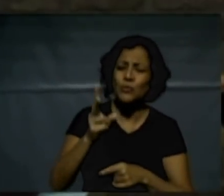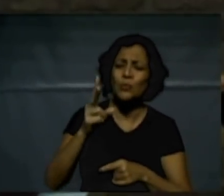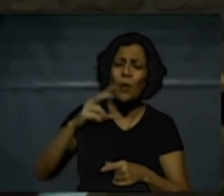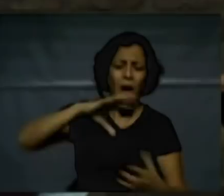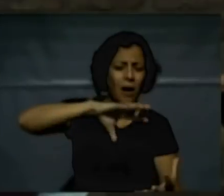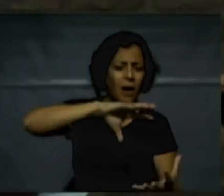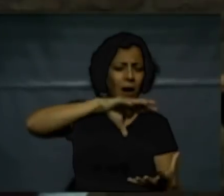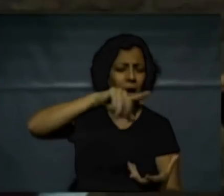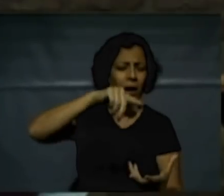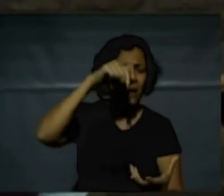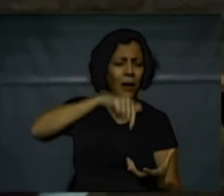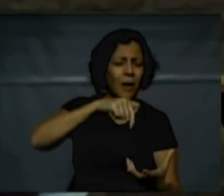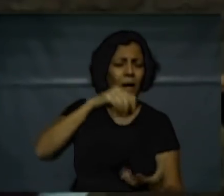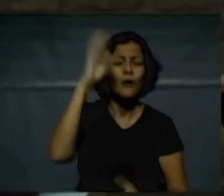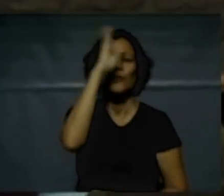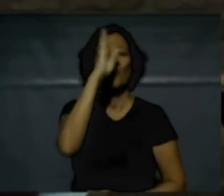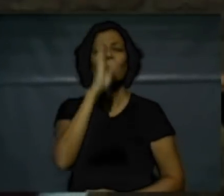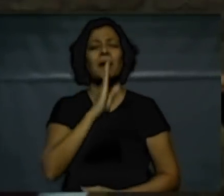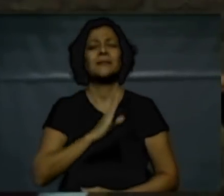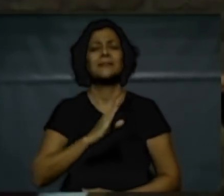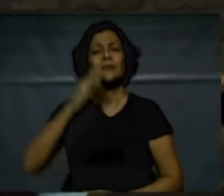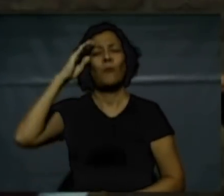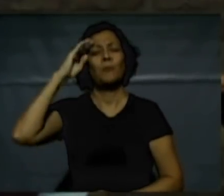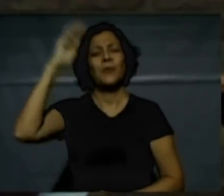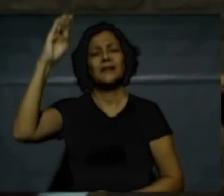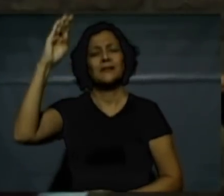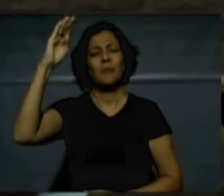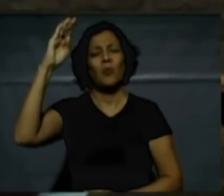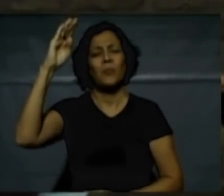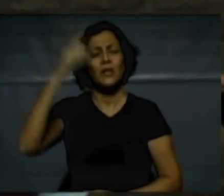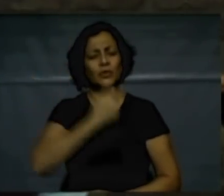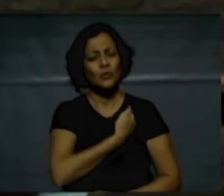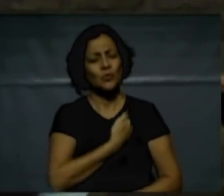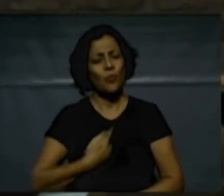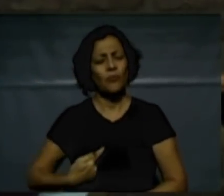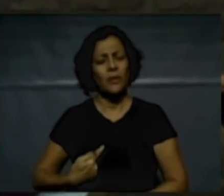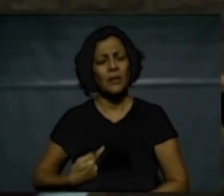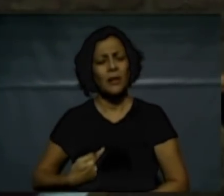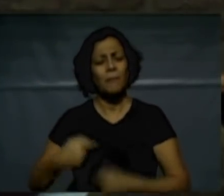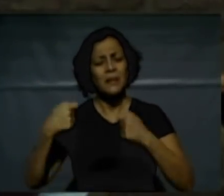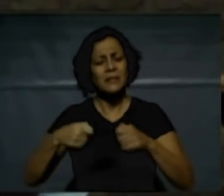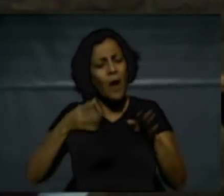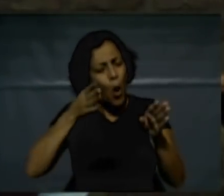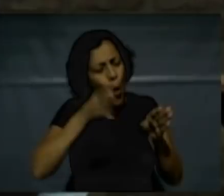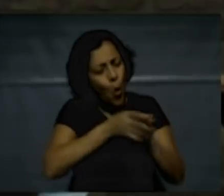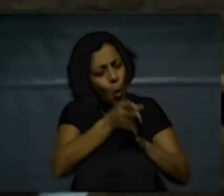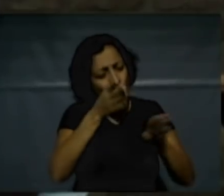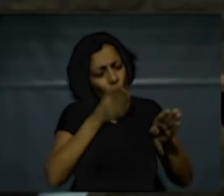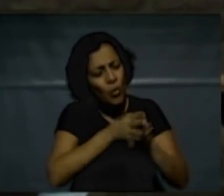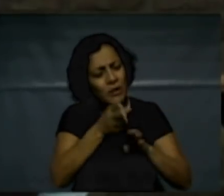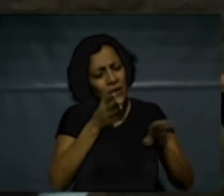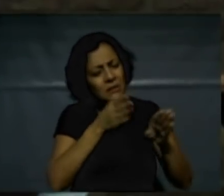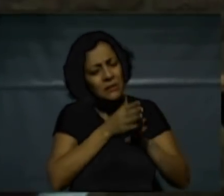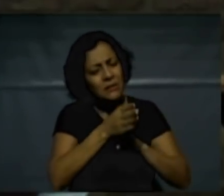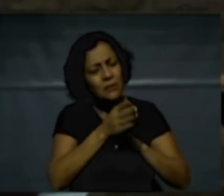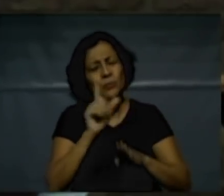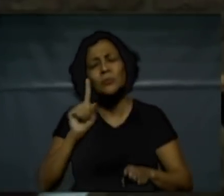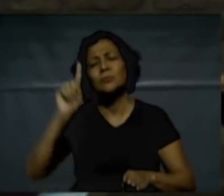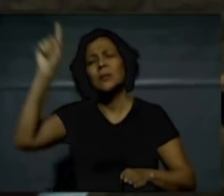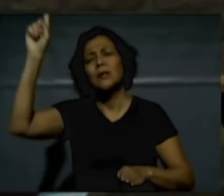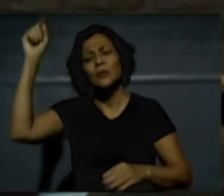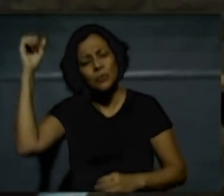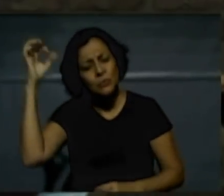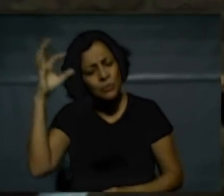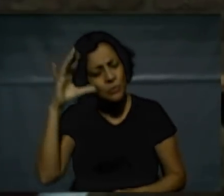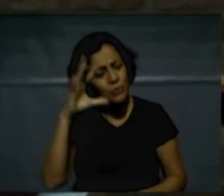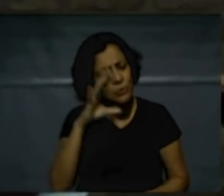para que eles possam serem orientados da melhor forma possível, conforme os desígnios divinos